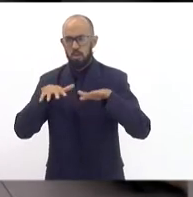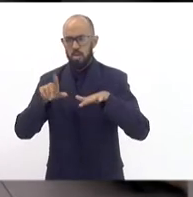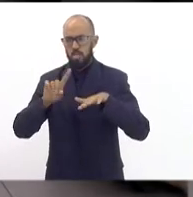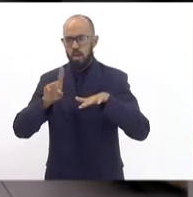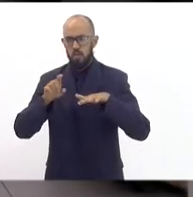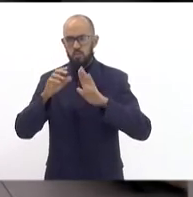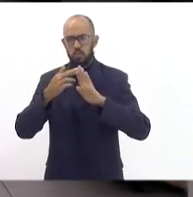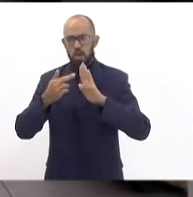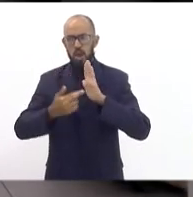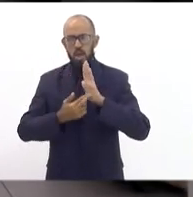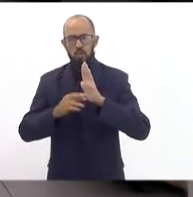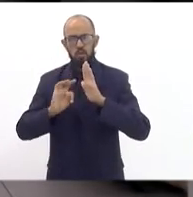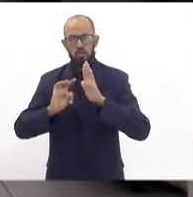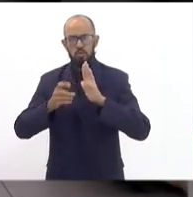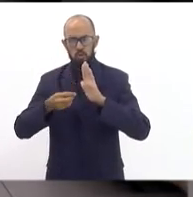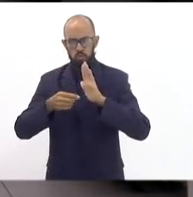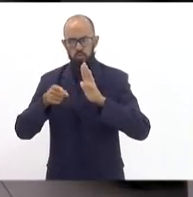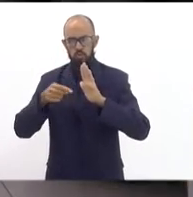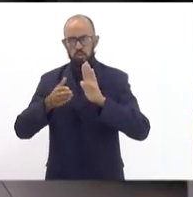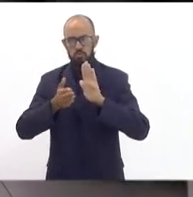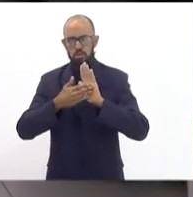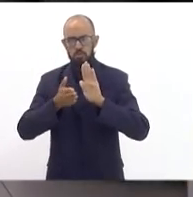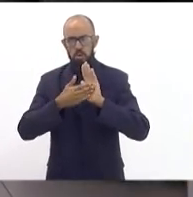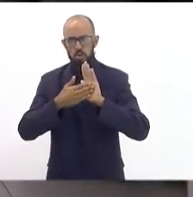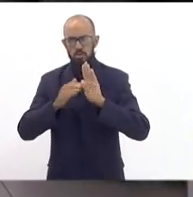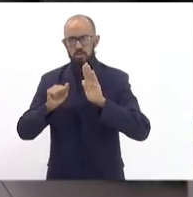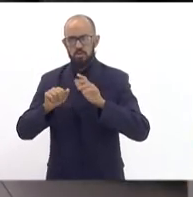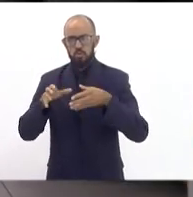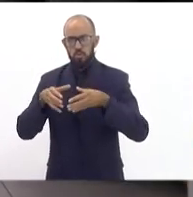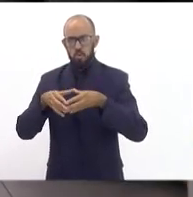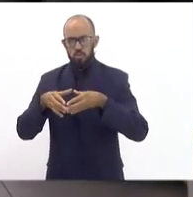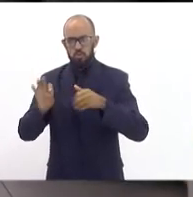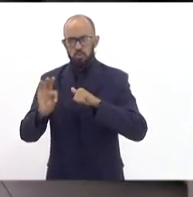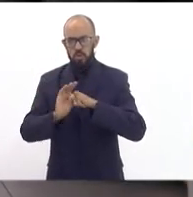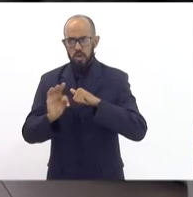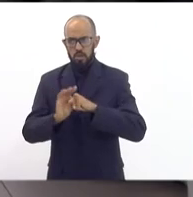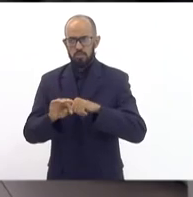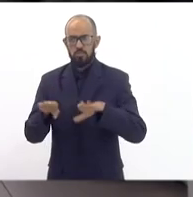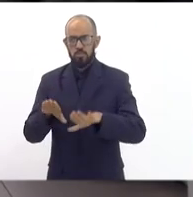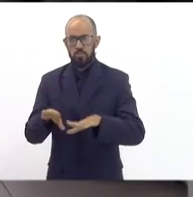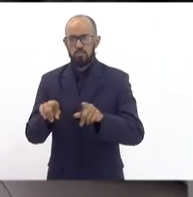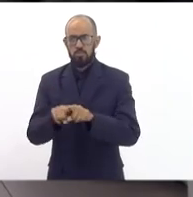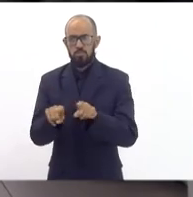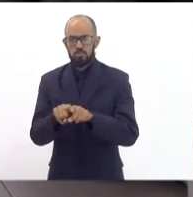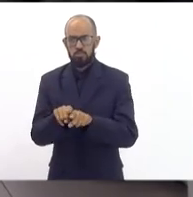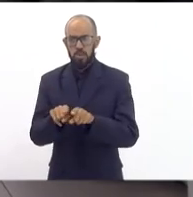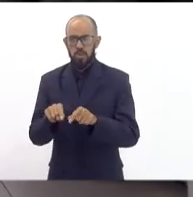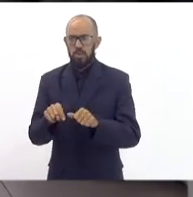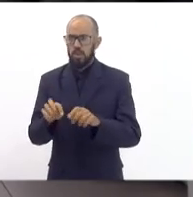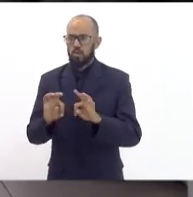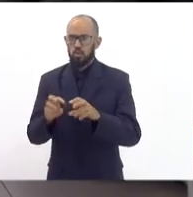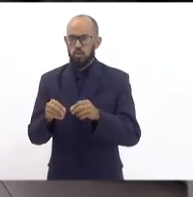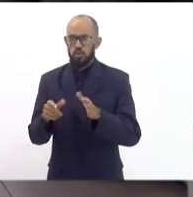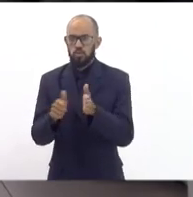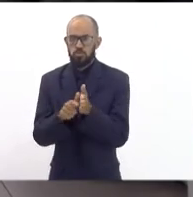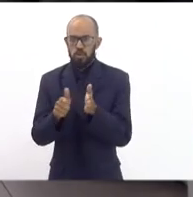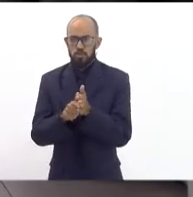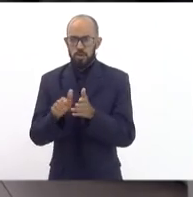né, todas as propostas, não só do corpo técnico, mas do Ministério Público de Contas, todos os papéis de